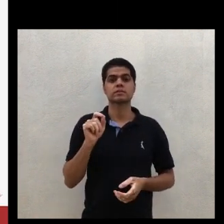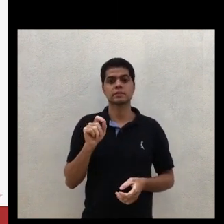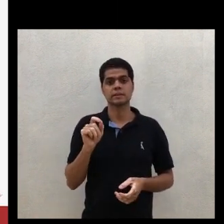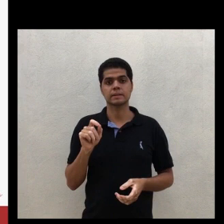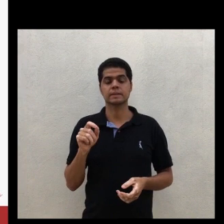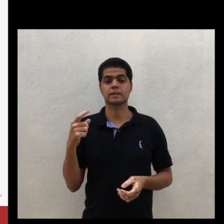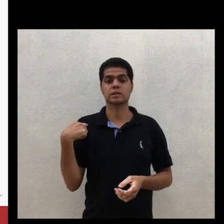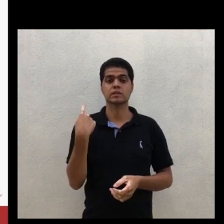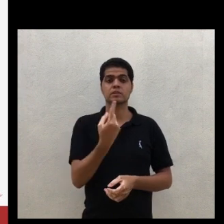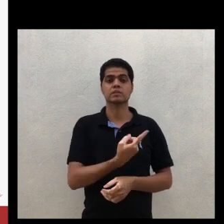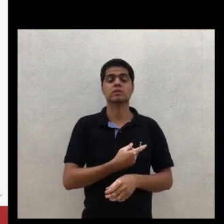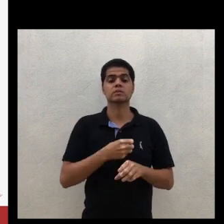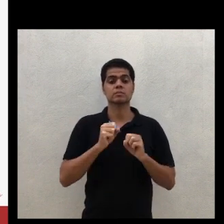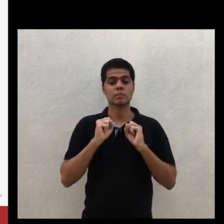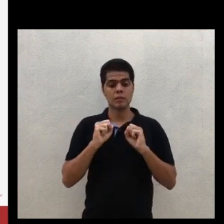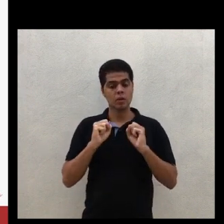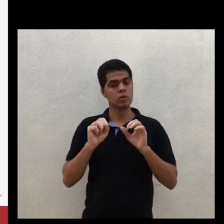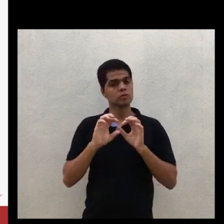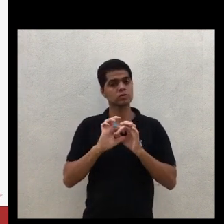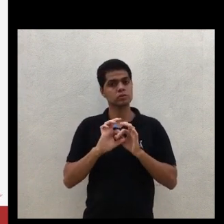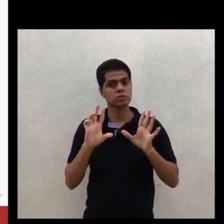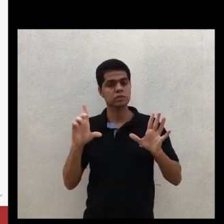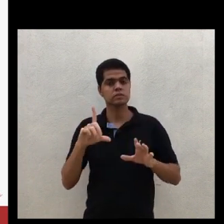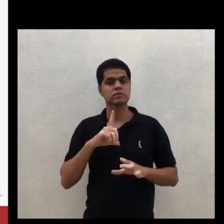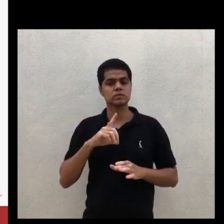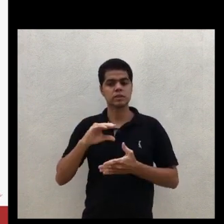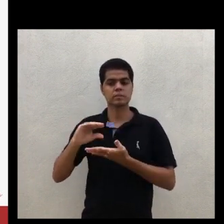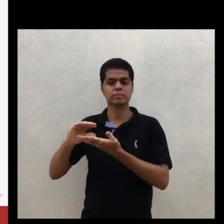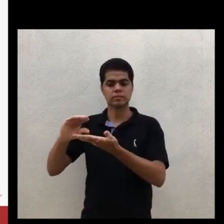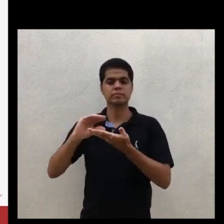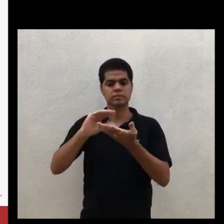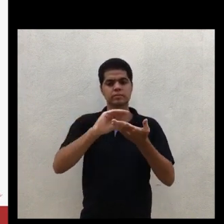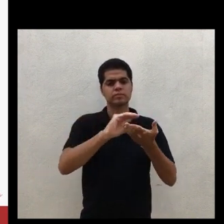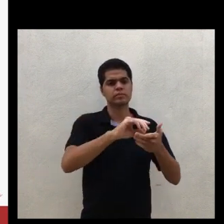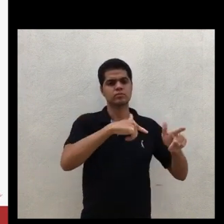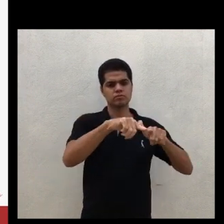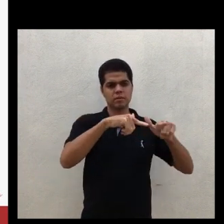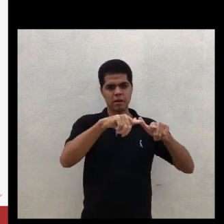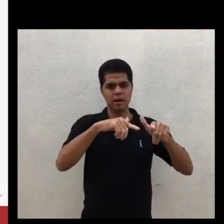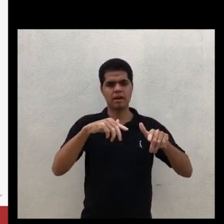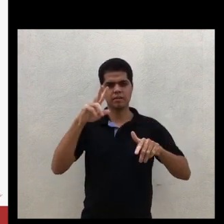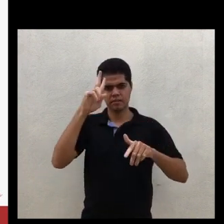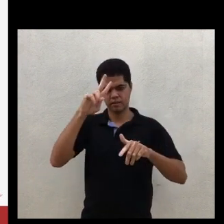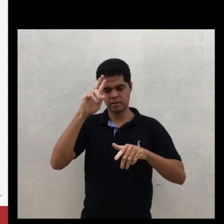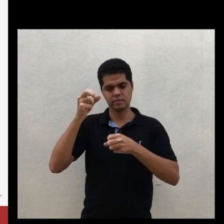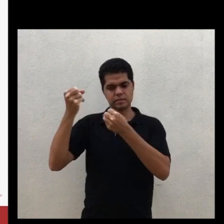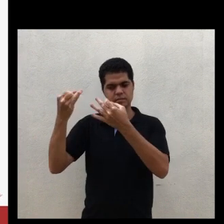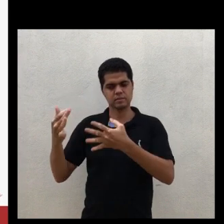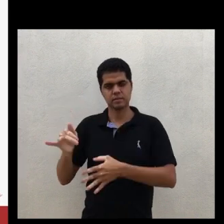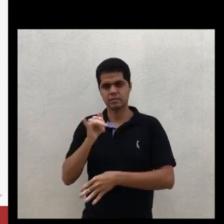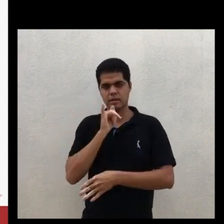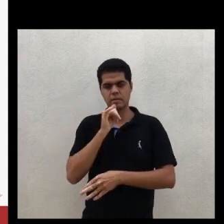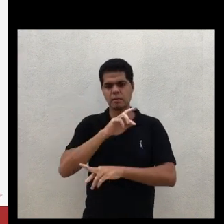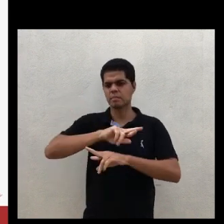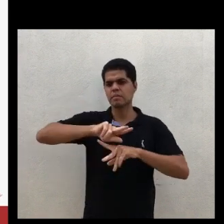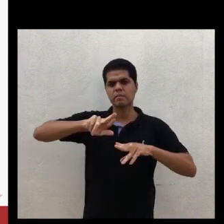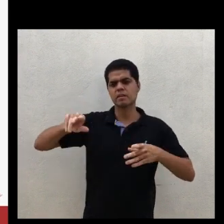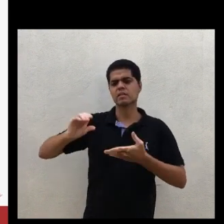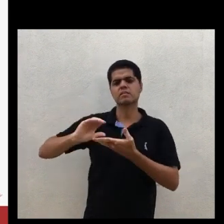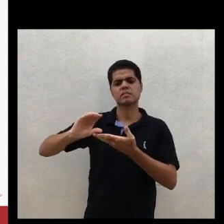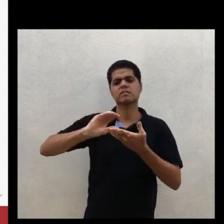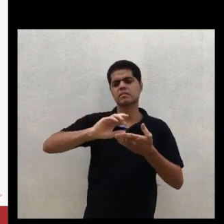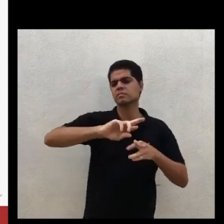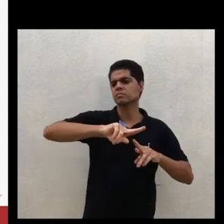gente pode calcular aí o tanto de gratificação que a gente pode dar para um funcionário, mas poderia ser com qualquer